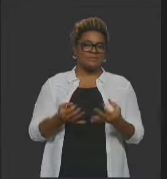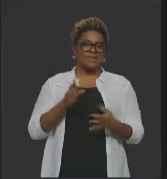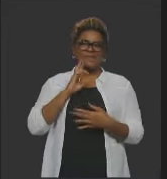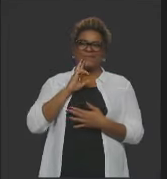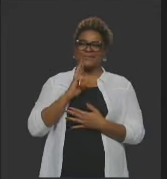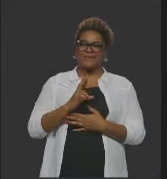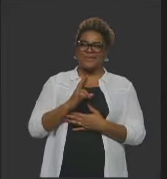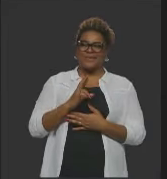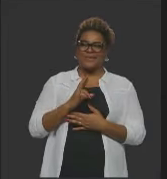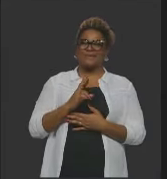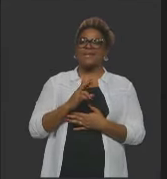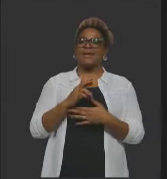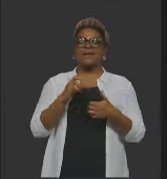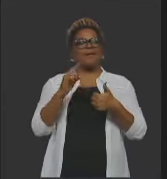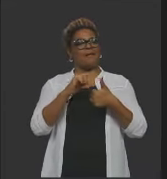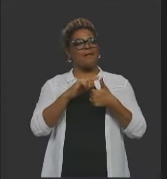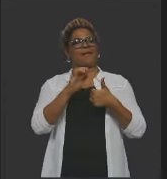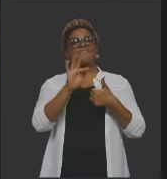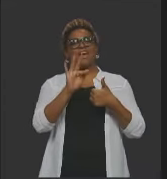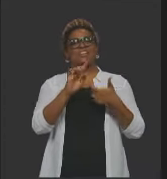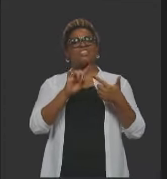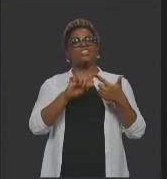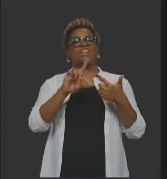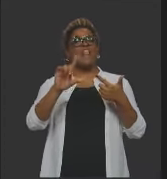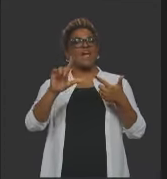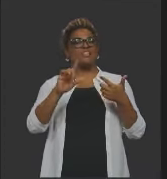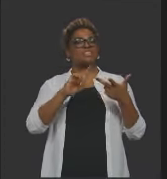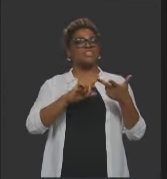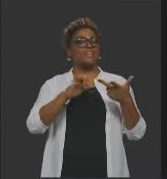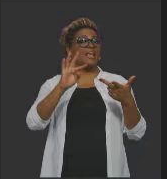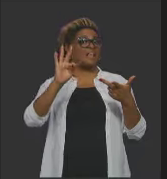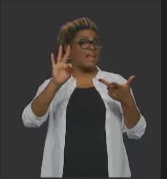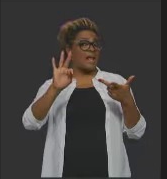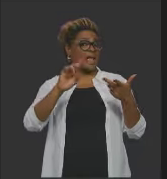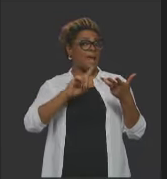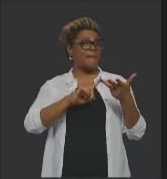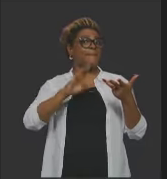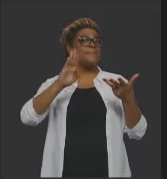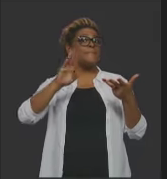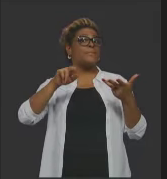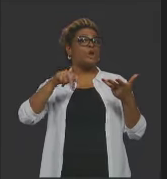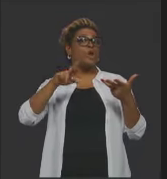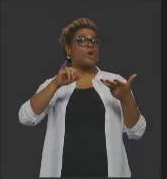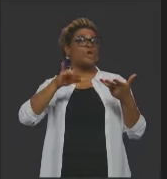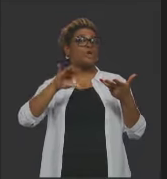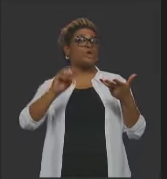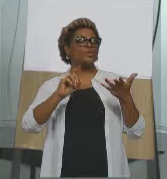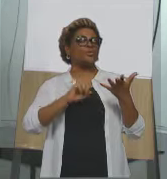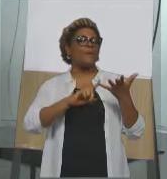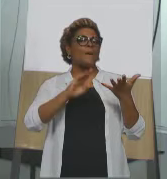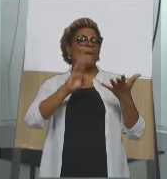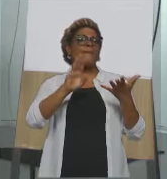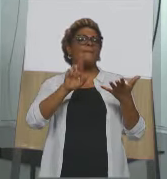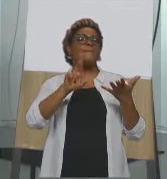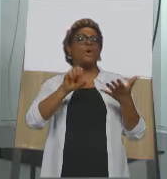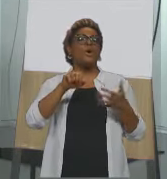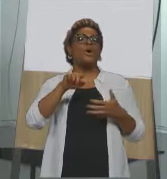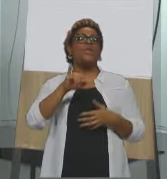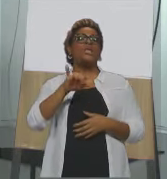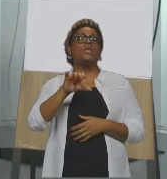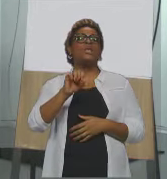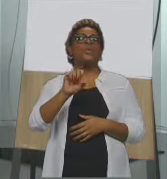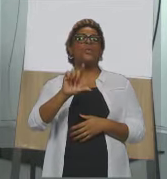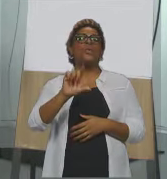você, sobre a faringe, a laringe, traqueia, brônquios, bronquíolos e pulmões. Está aqui. Então, a resposta